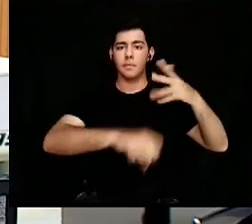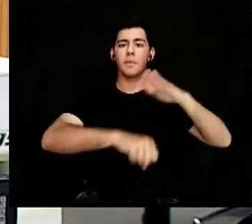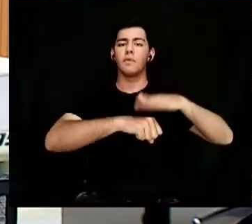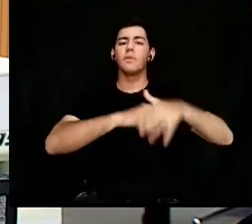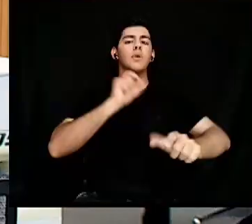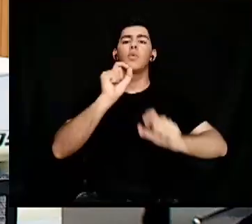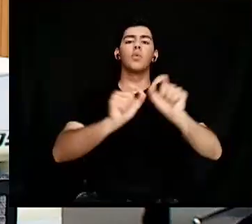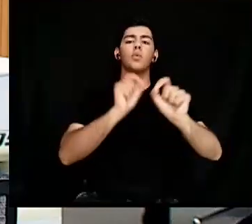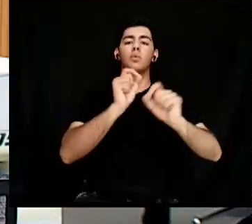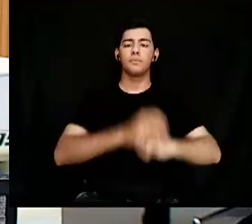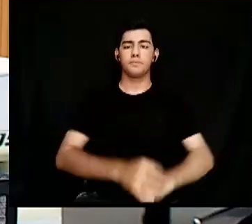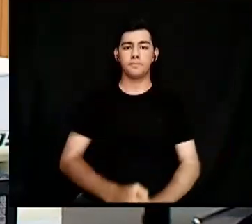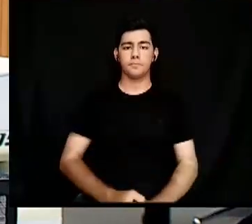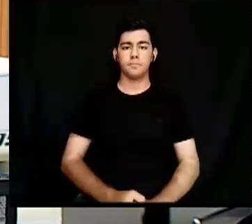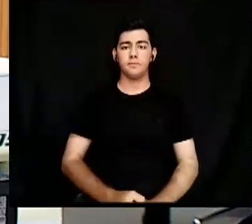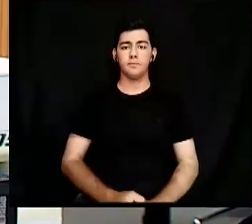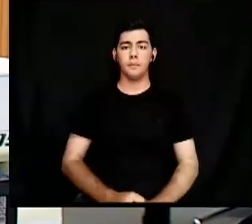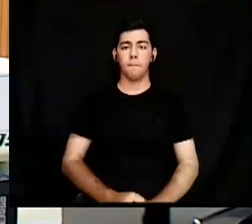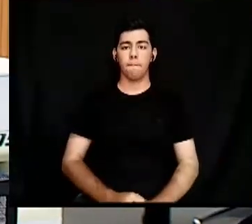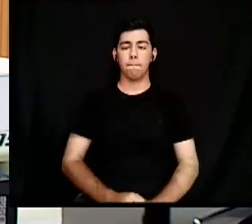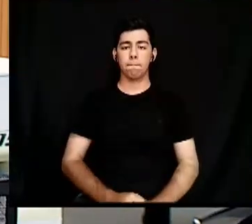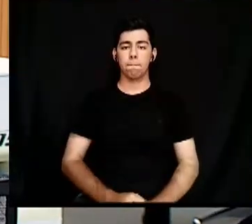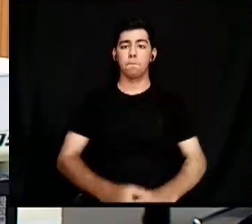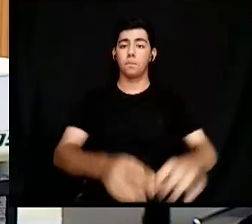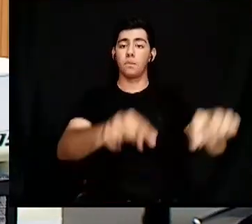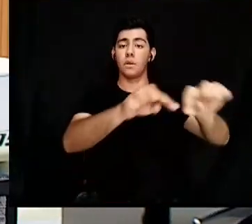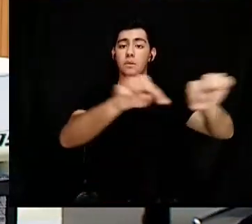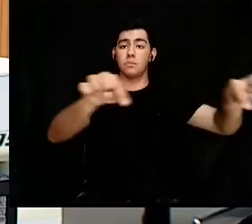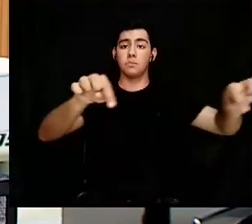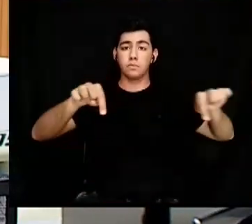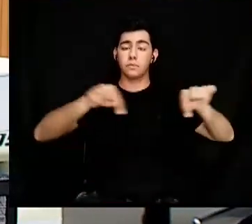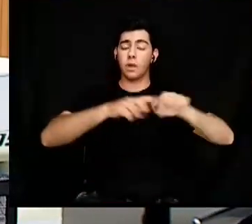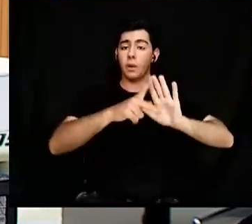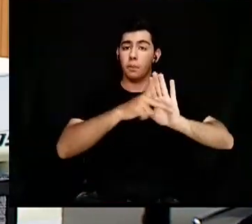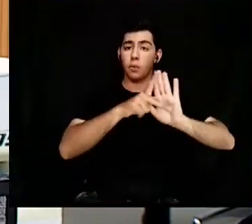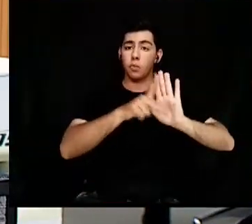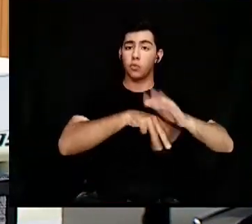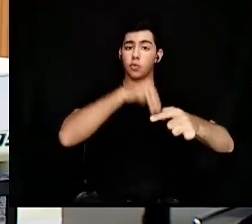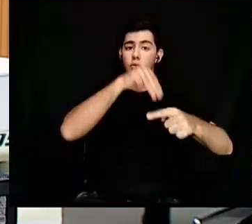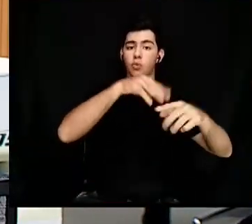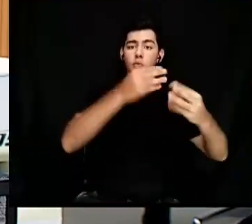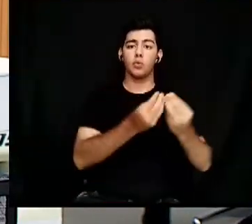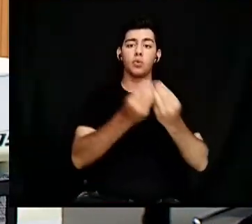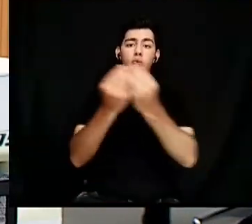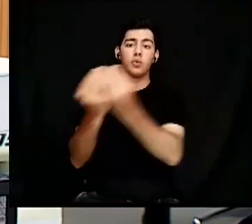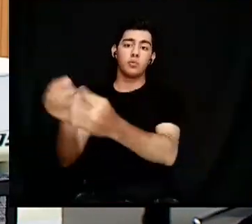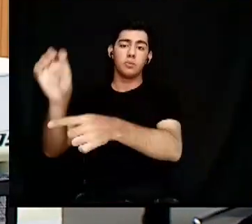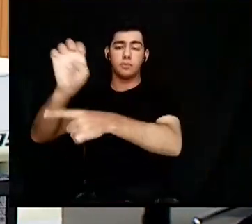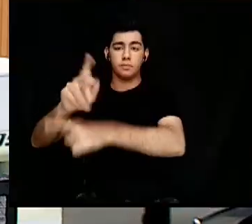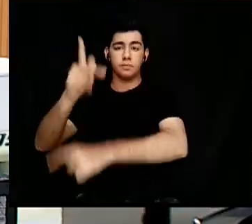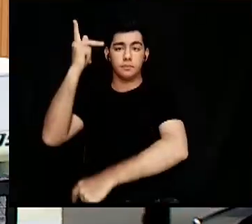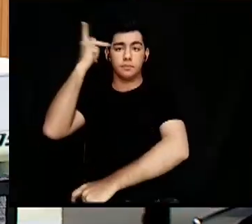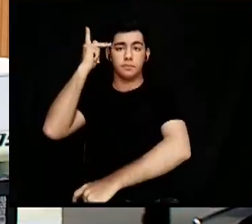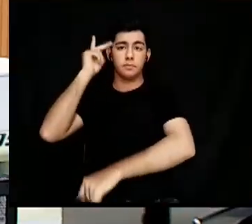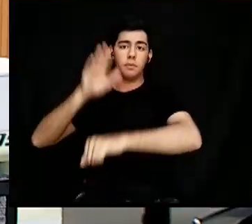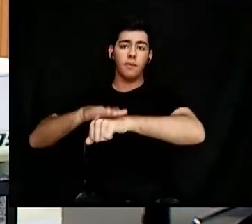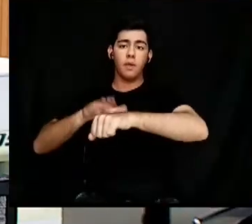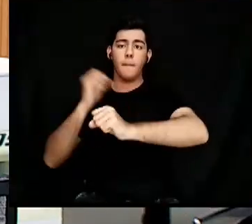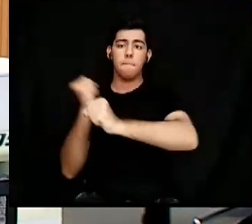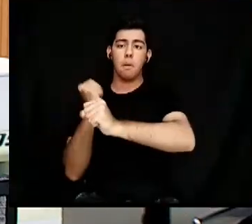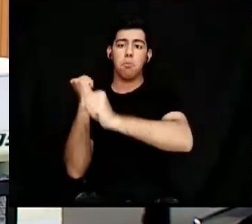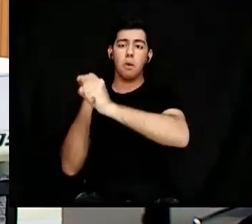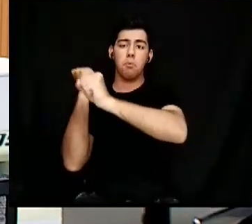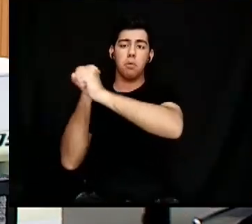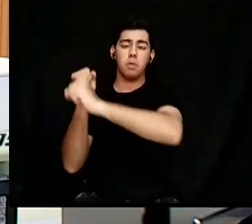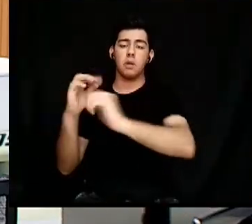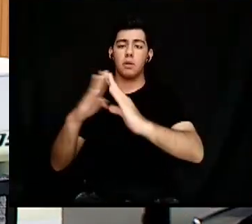de bem imóvel de propriedade do município para o estado de São Paulo para a construção do Hospital Metropolitano de